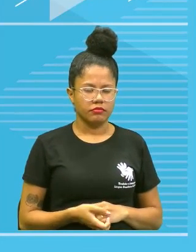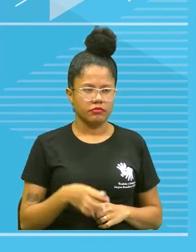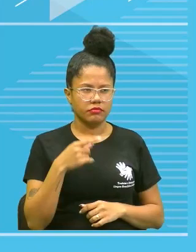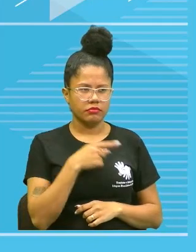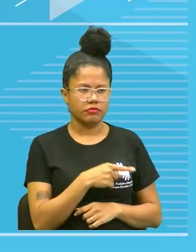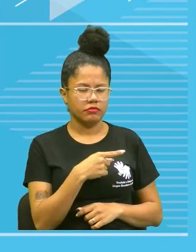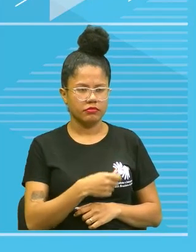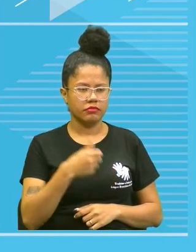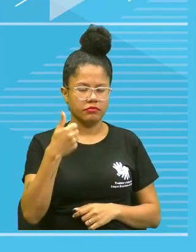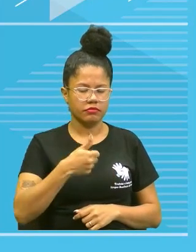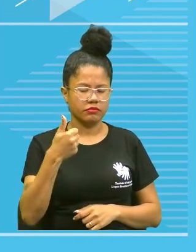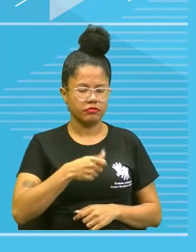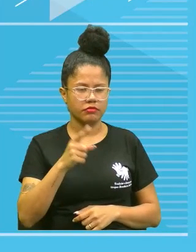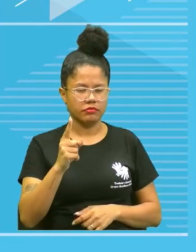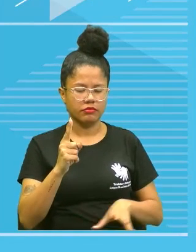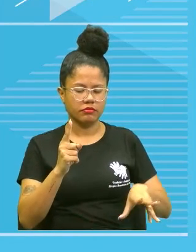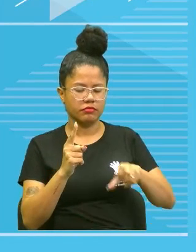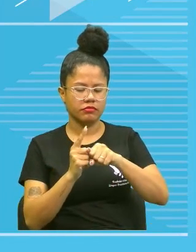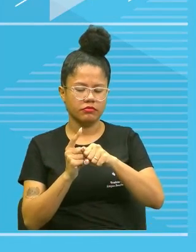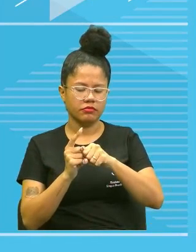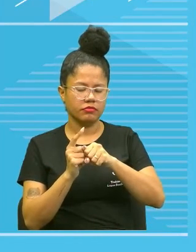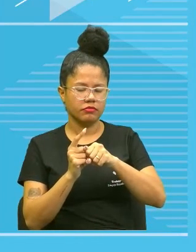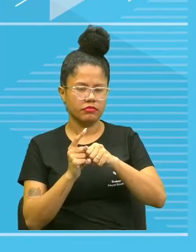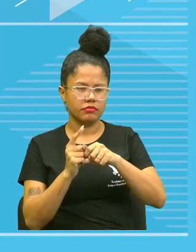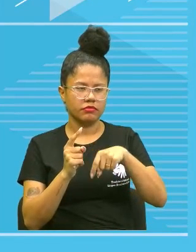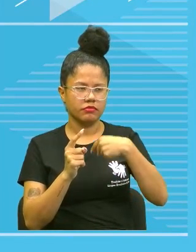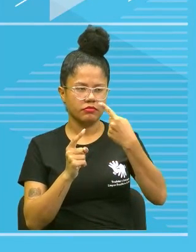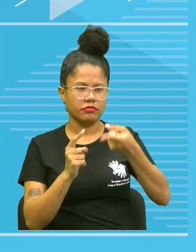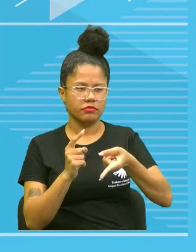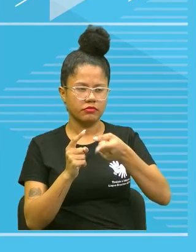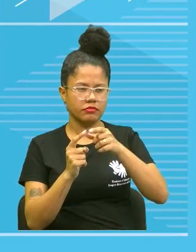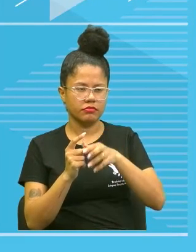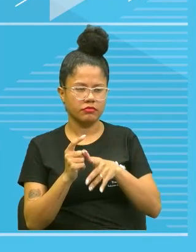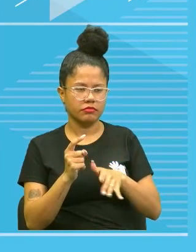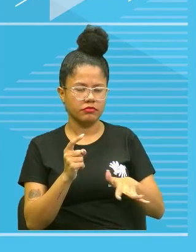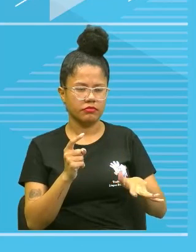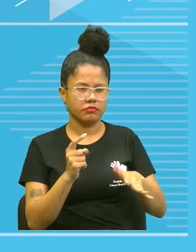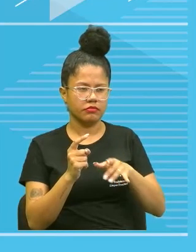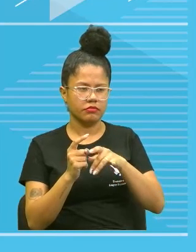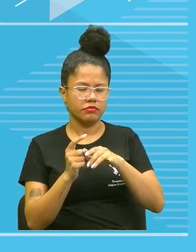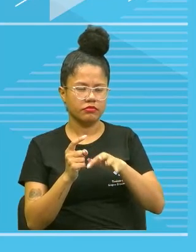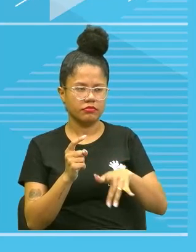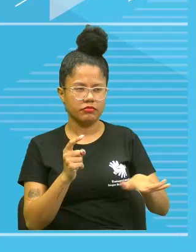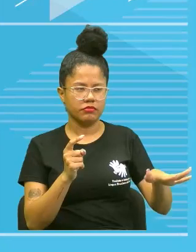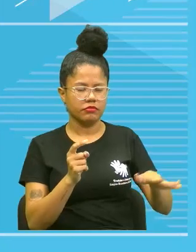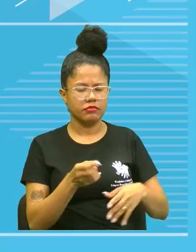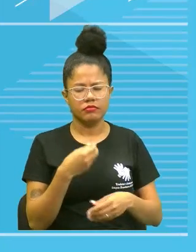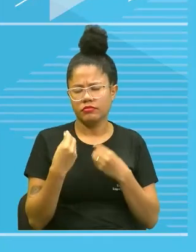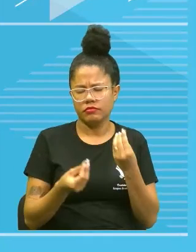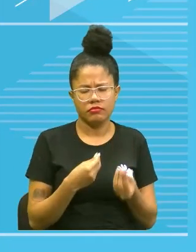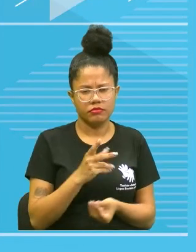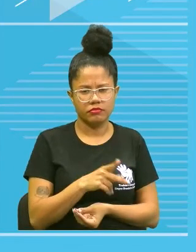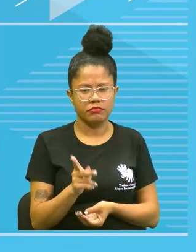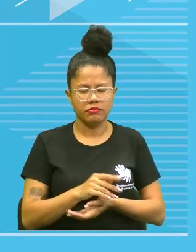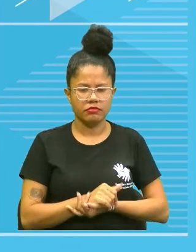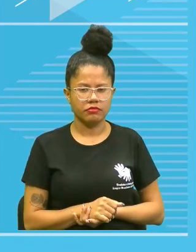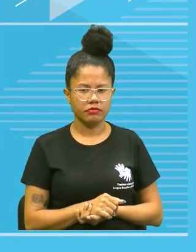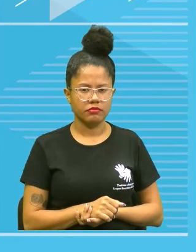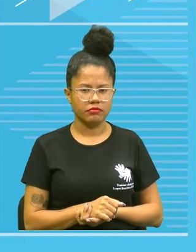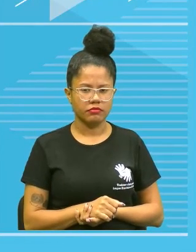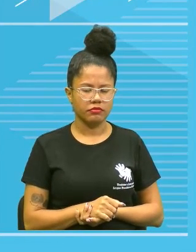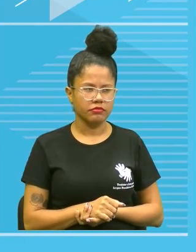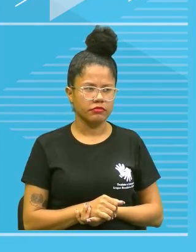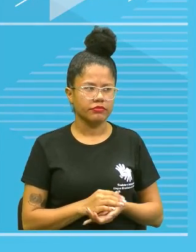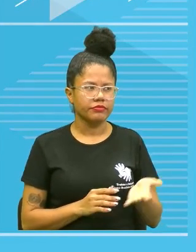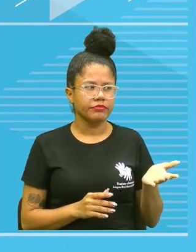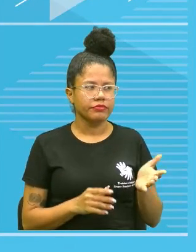recebe um trabalho e libera para a fonte quente, tá bom? Máquina de refrigeração. Como assim? A geladeira